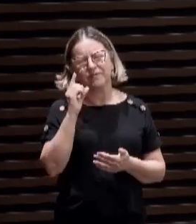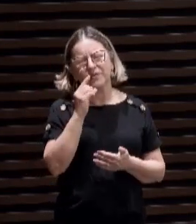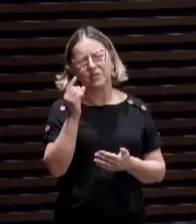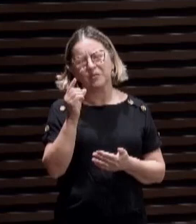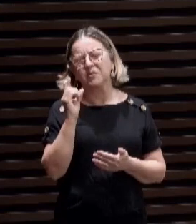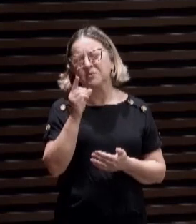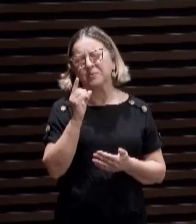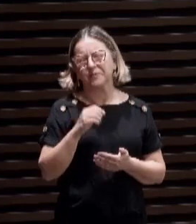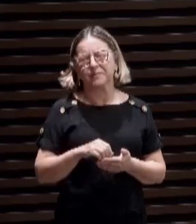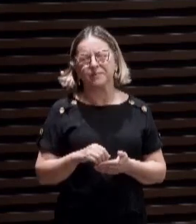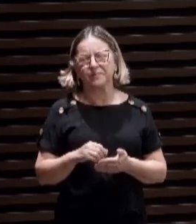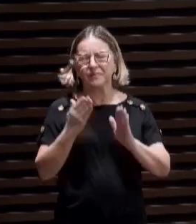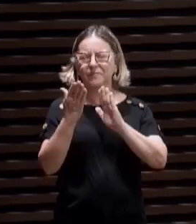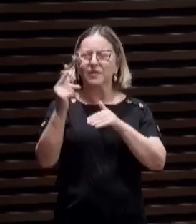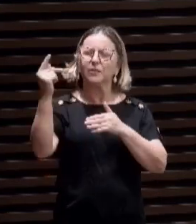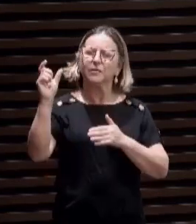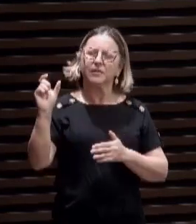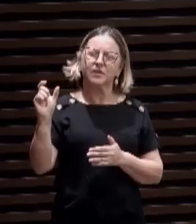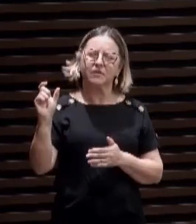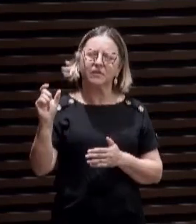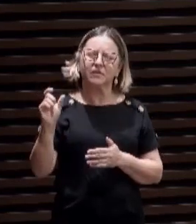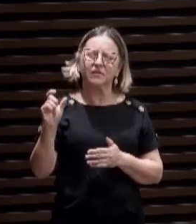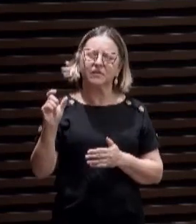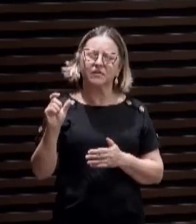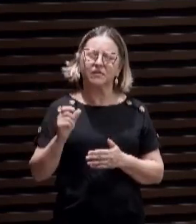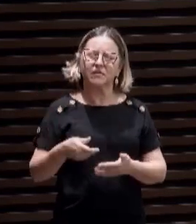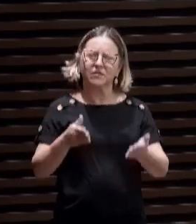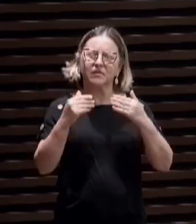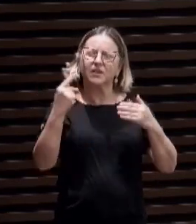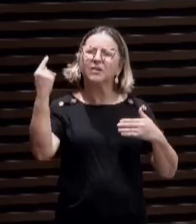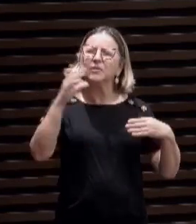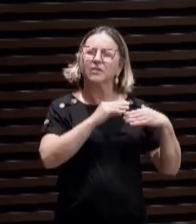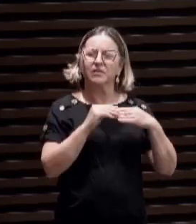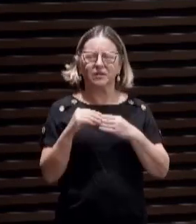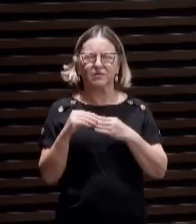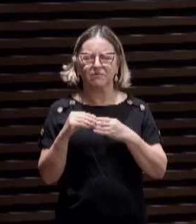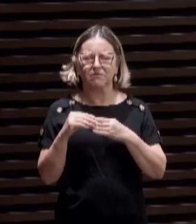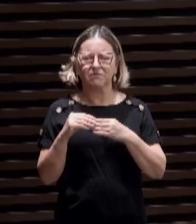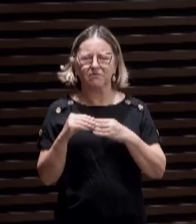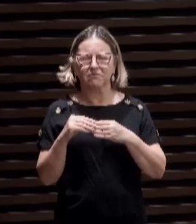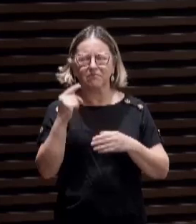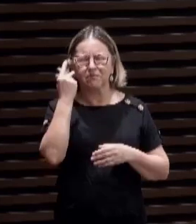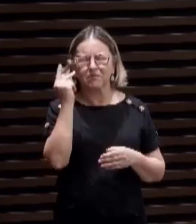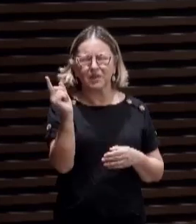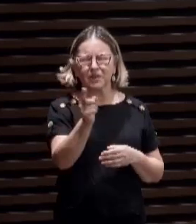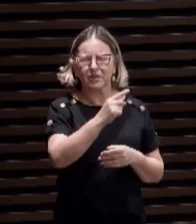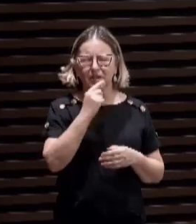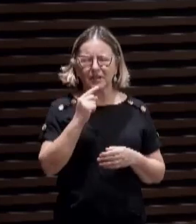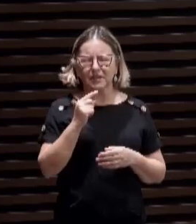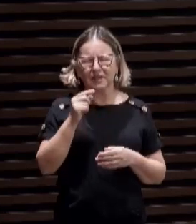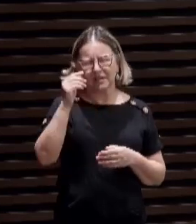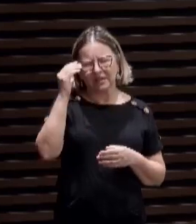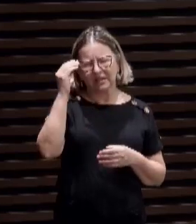Diante, Pai, da Tua palavra, dá-nos a Tua direção, que saibamos como lidar com